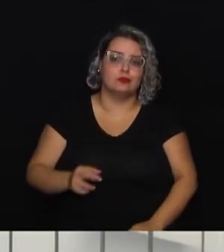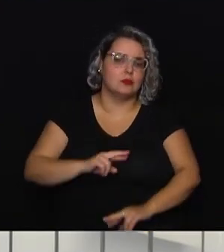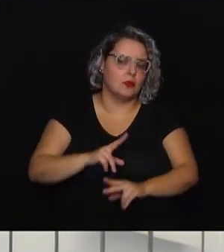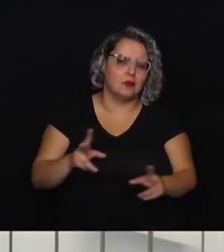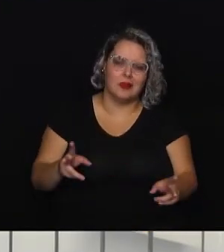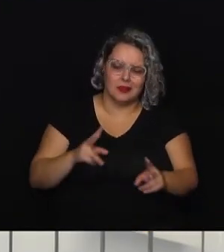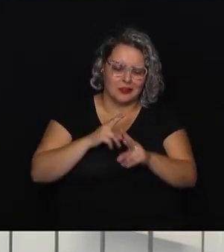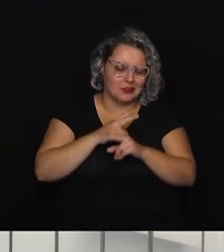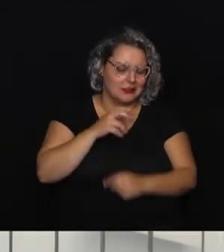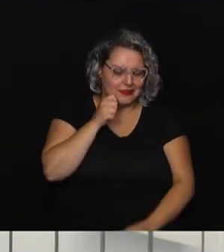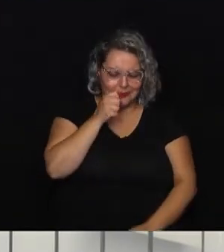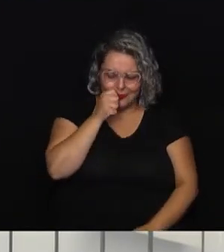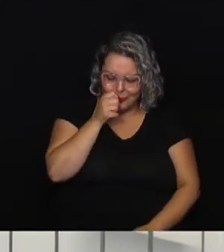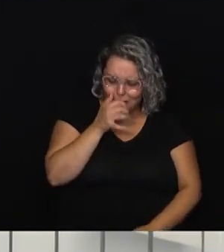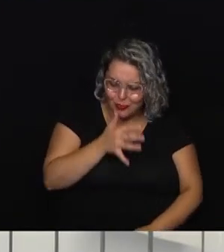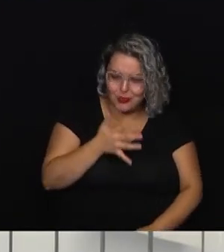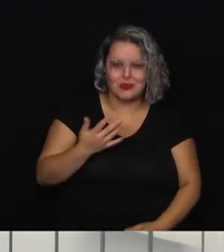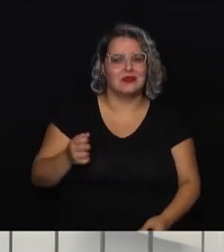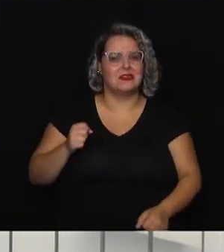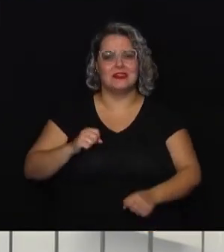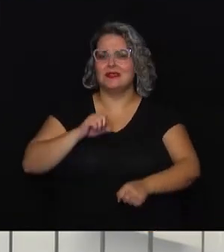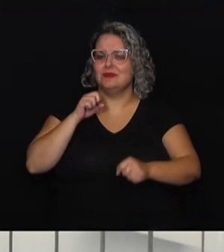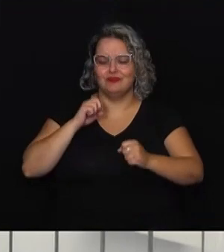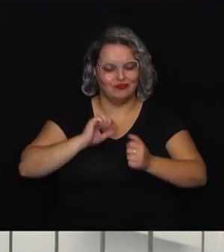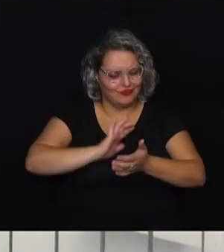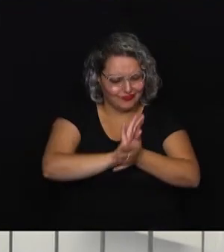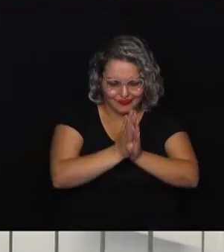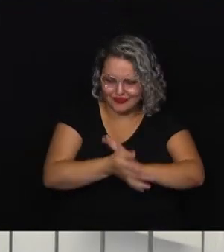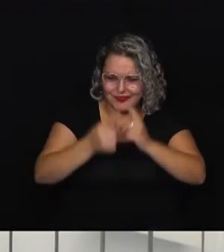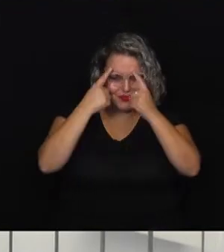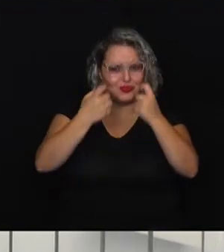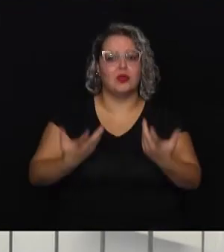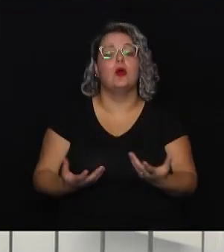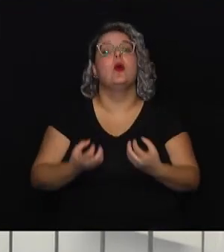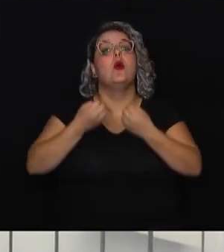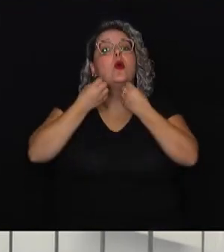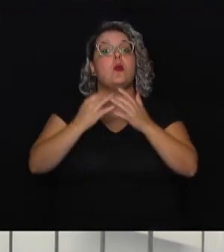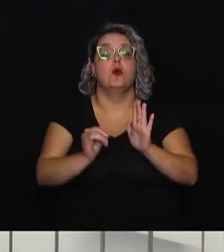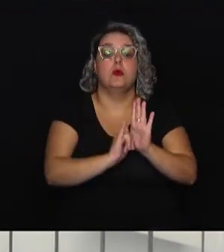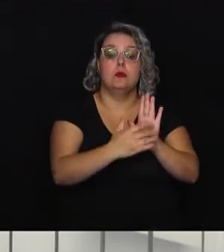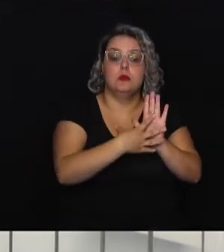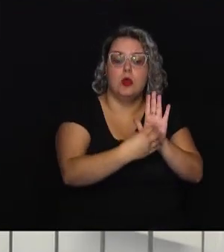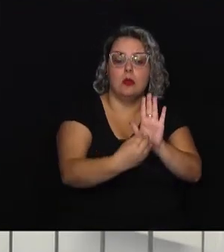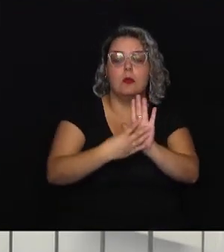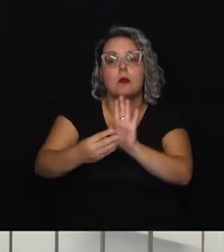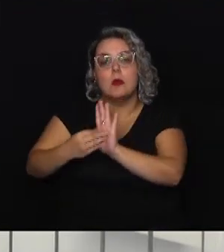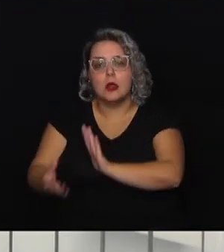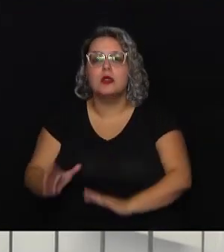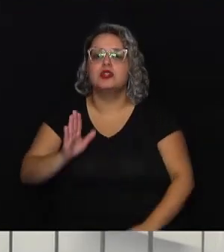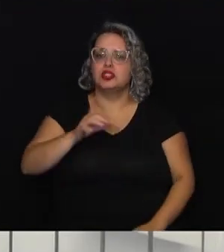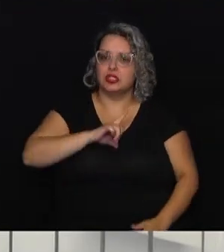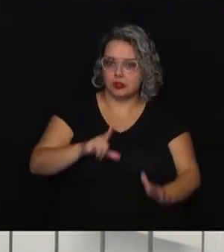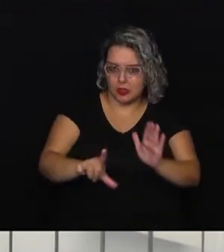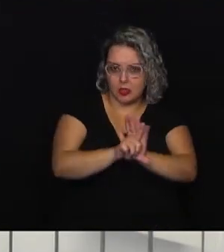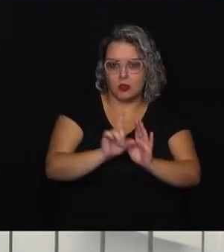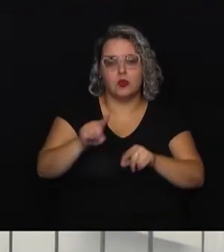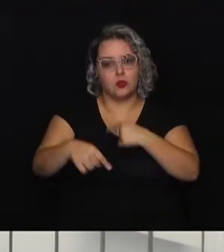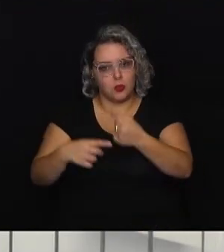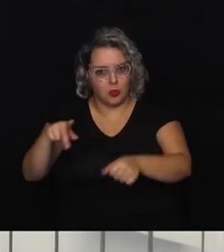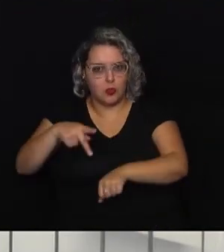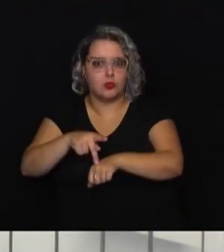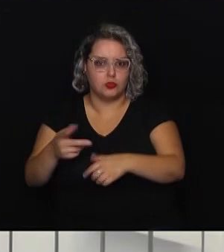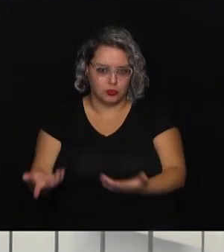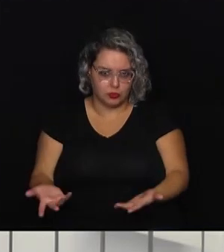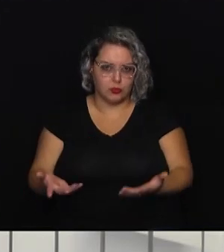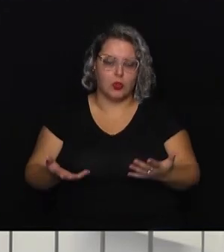e agressões. Então, bons exemplos precisam ser copiados. Nós já temos esta lei em vigor em outros países